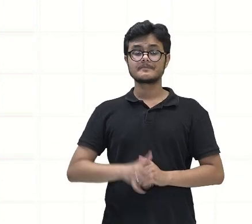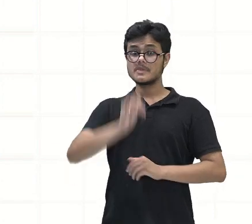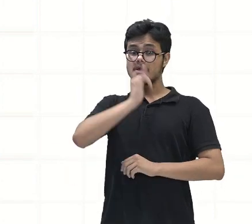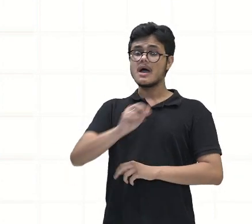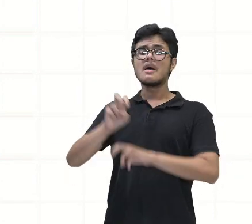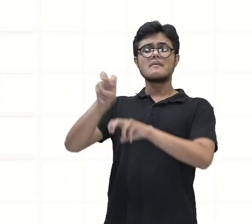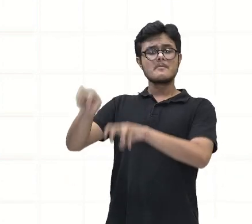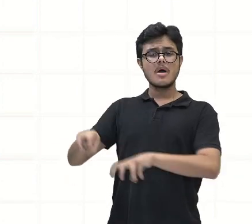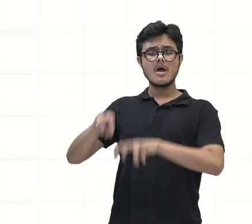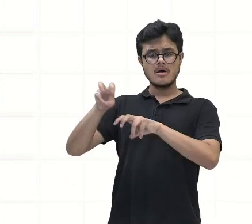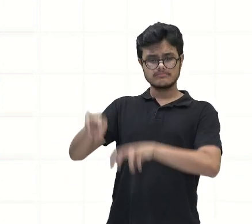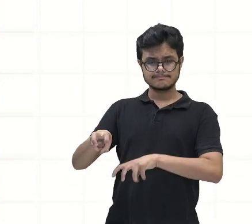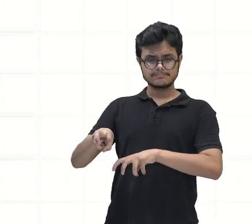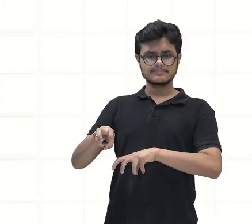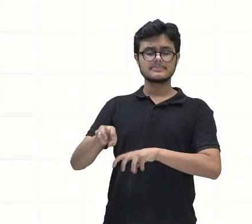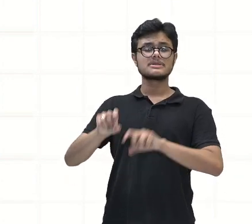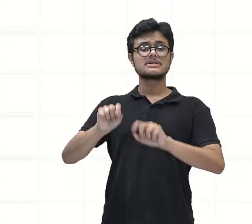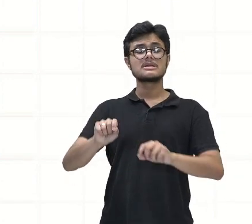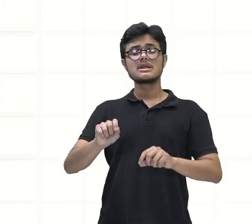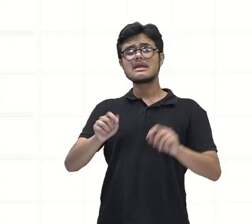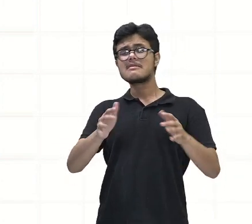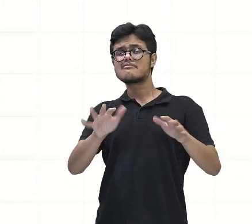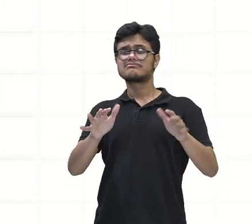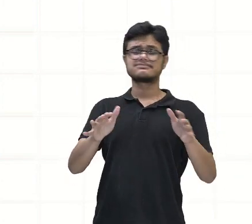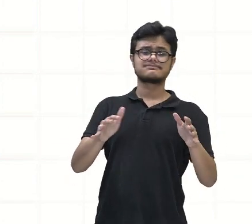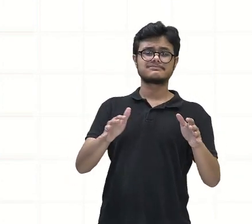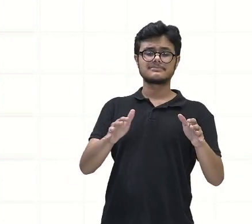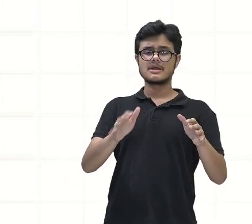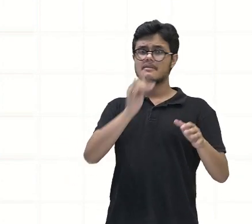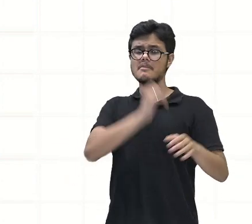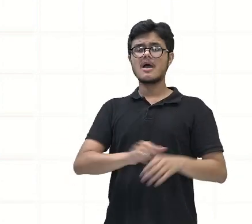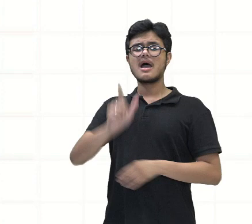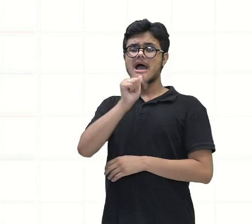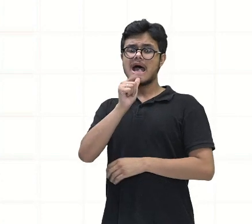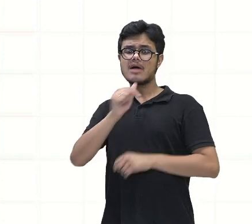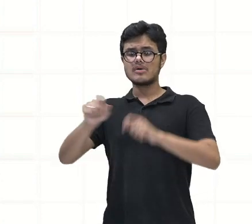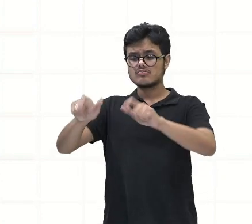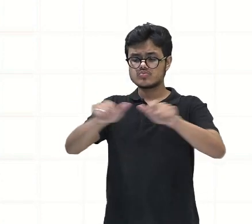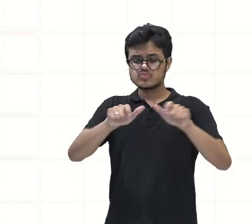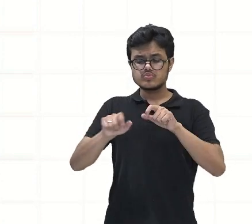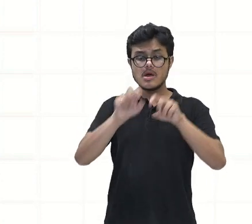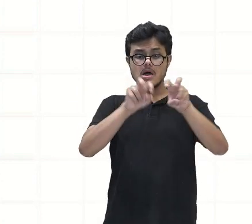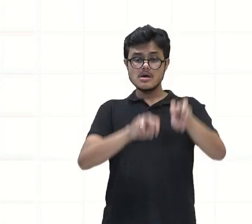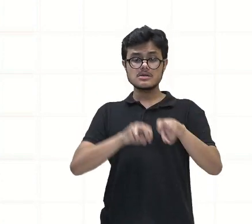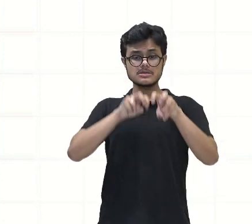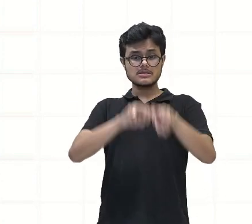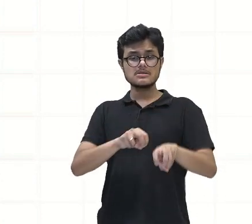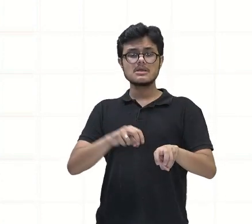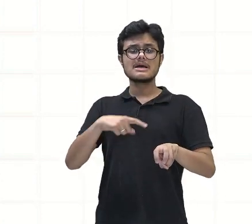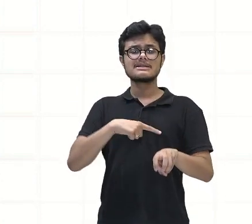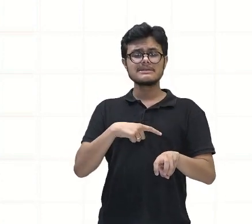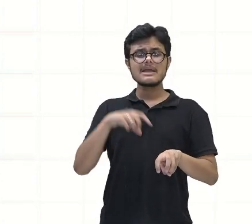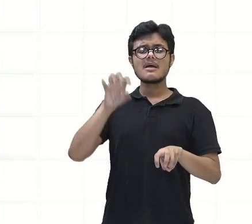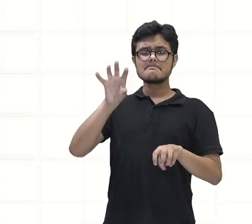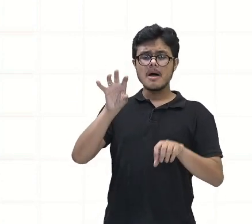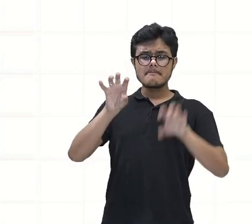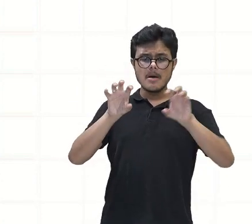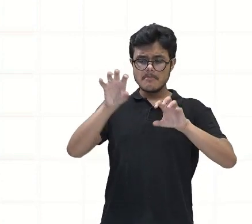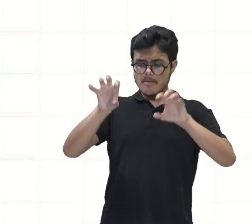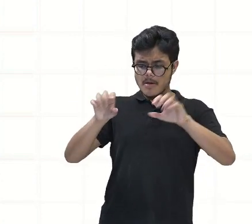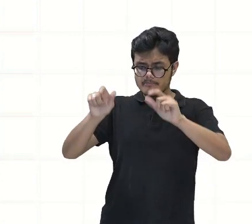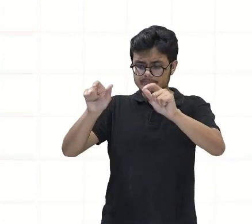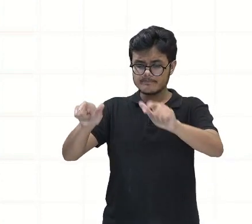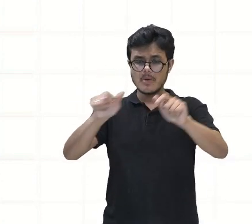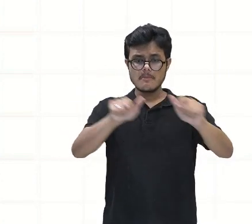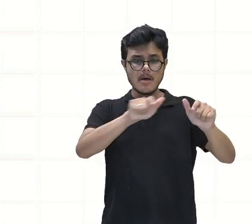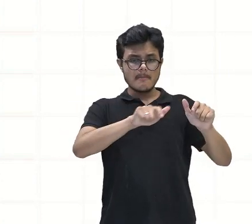agropecuários para cada 1000 hectares então na legenda a gente vai ver aqui alguns círculos né que vão indicar